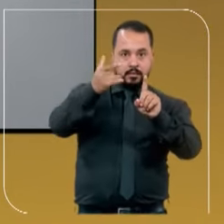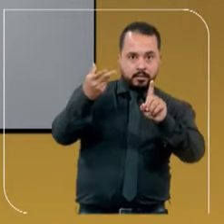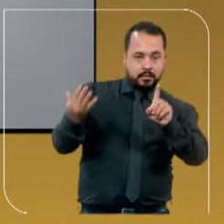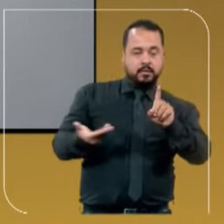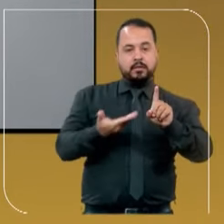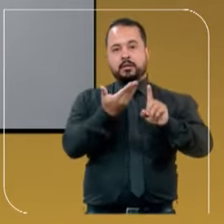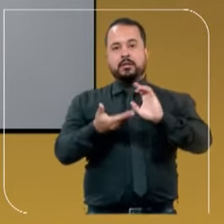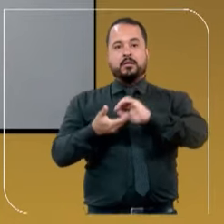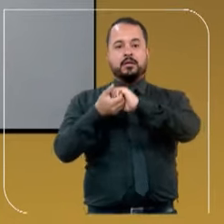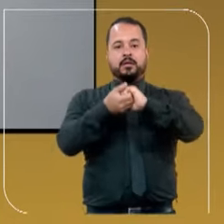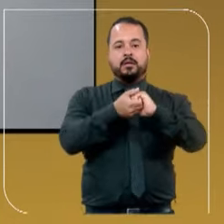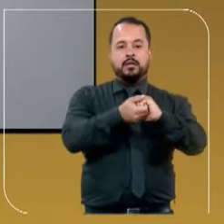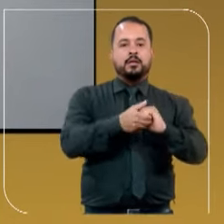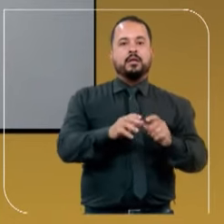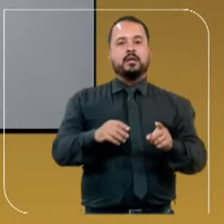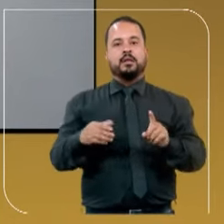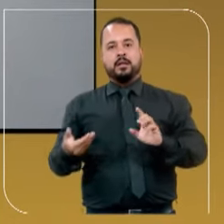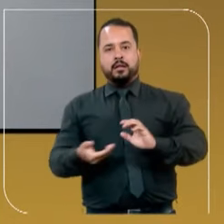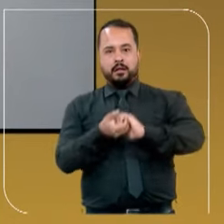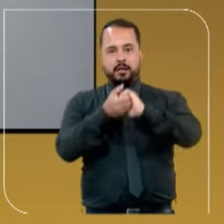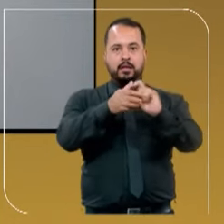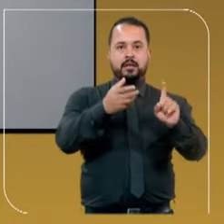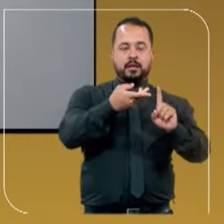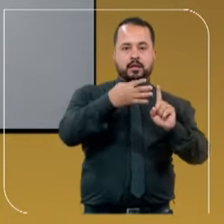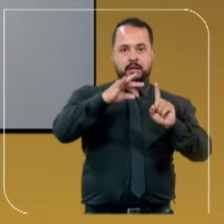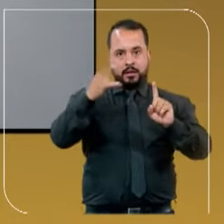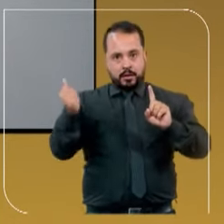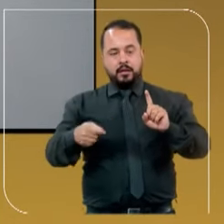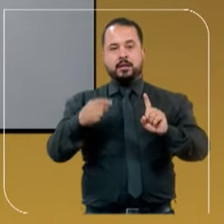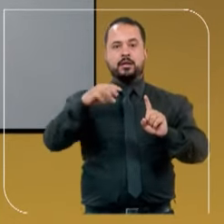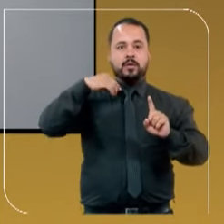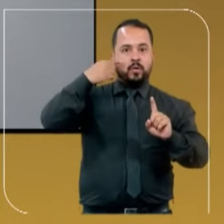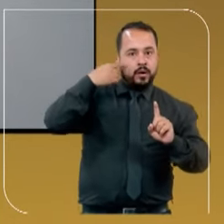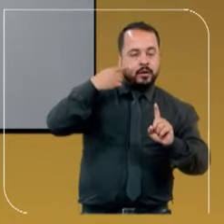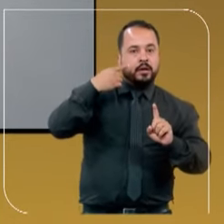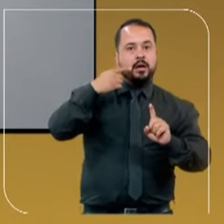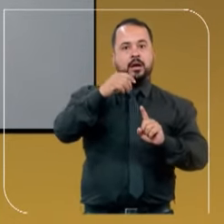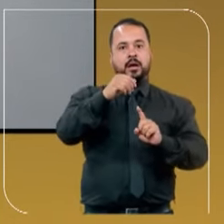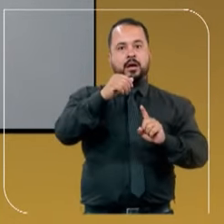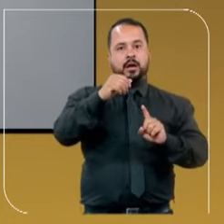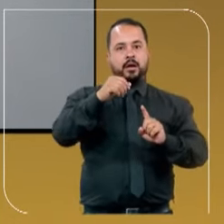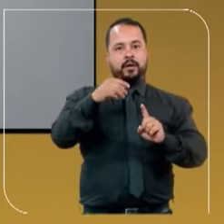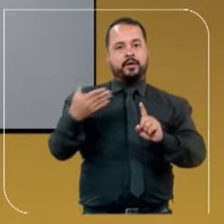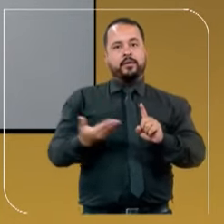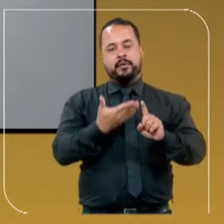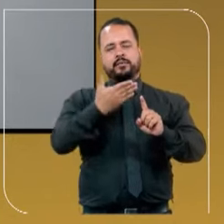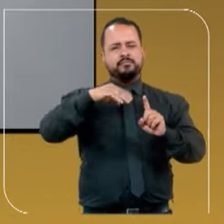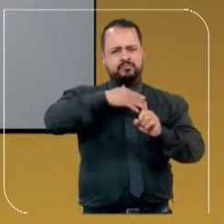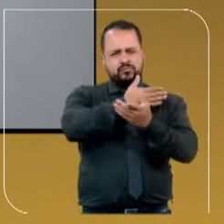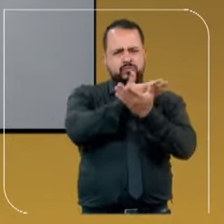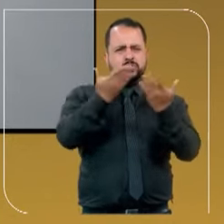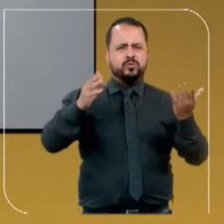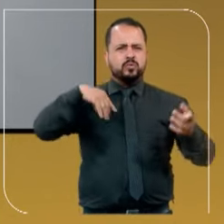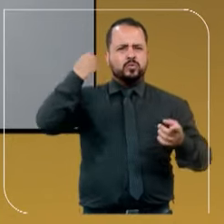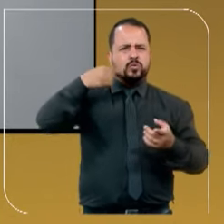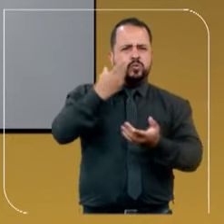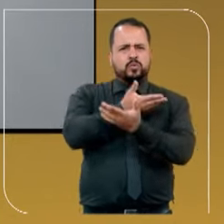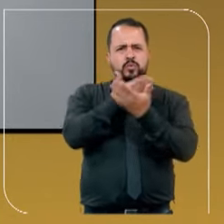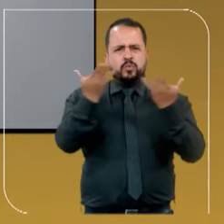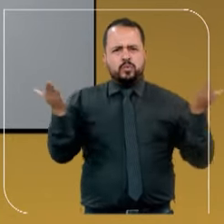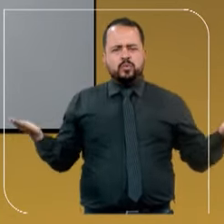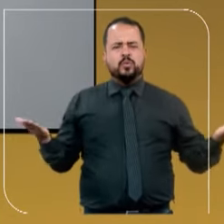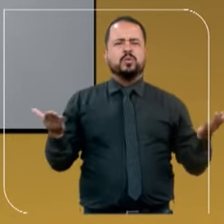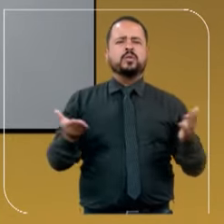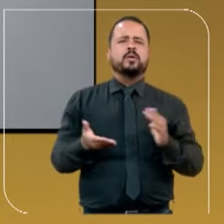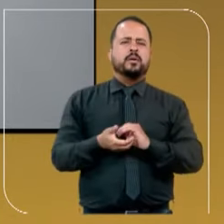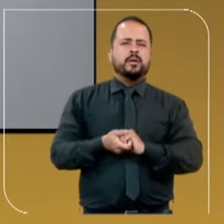presidente da Augusta Ordem dos Advogados do Brasil, do seu Conselho Federal, e na pessoa de Sua Excelência saudar todas as senhoras advogadas, os senhores advogados